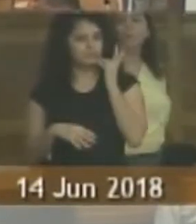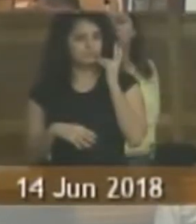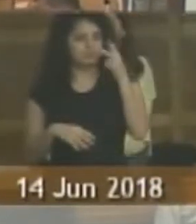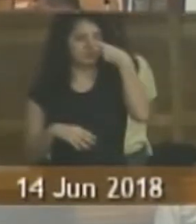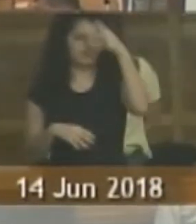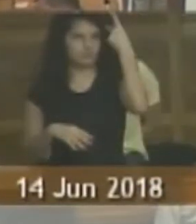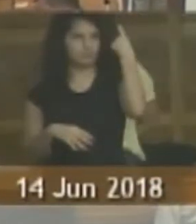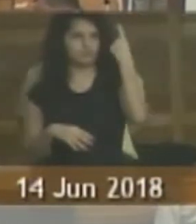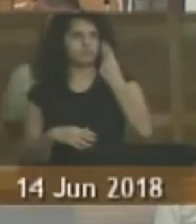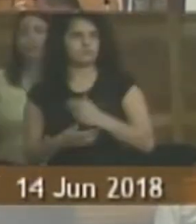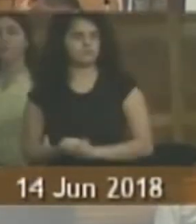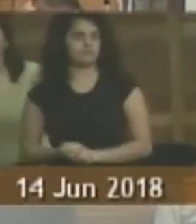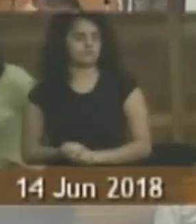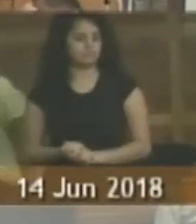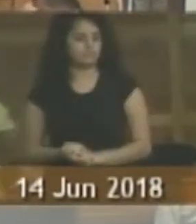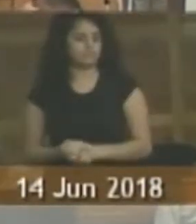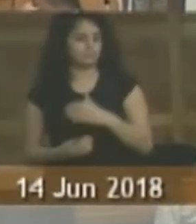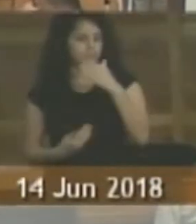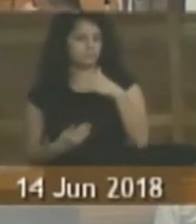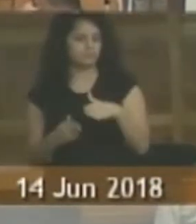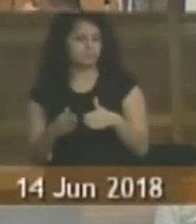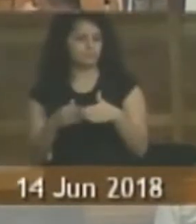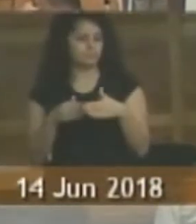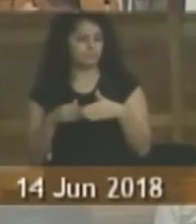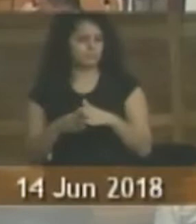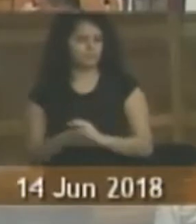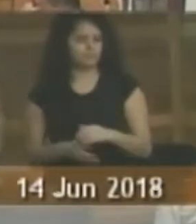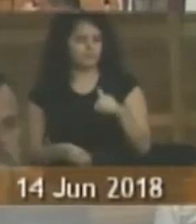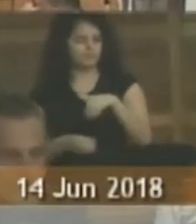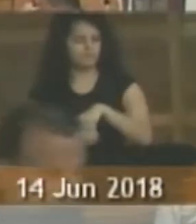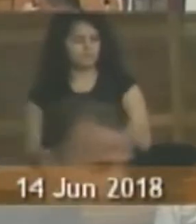Camu. Por favor, colocar em votação.